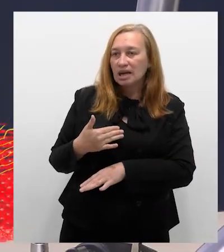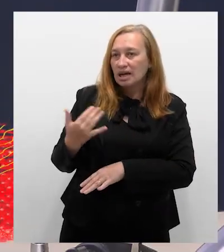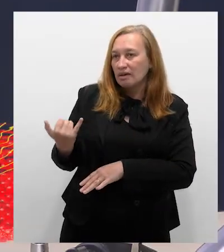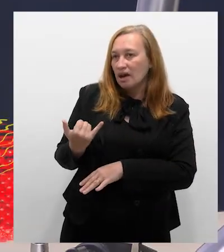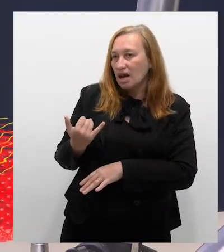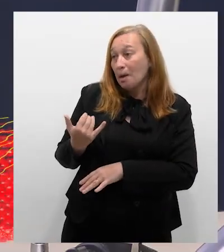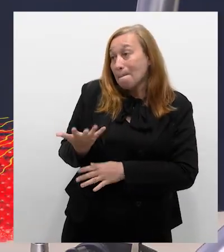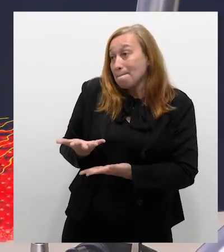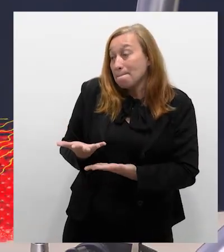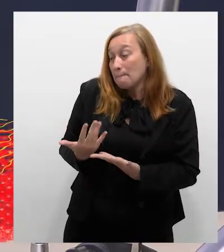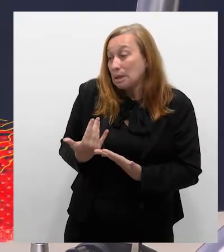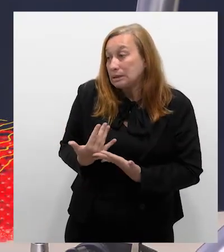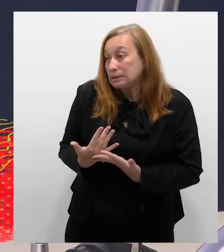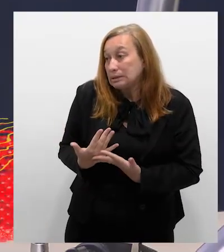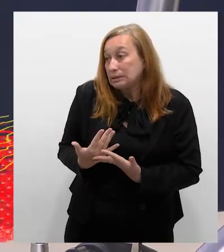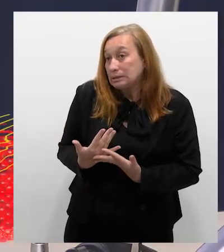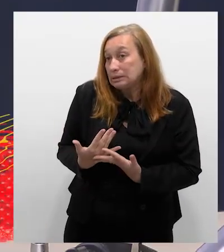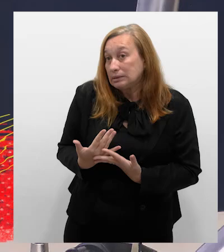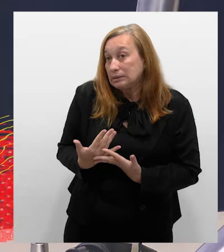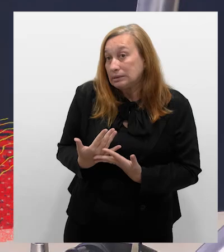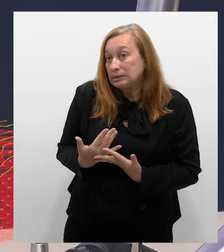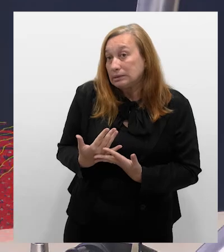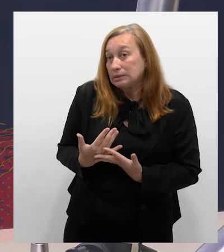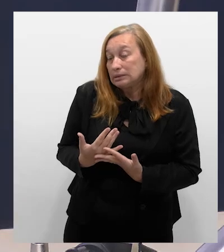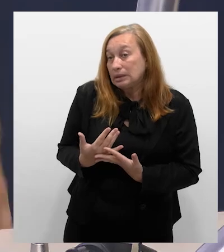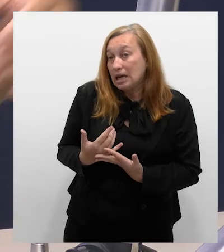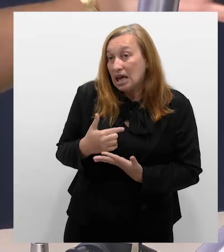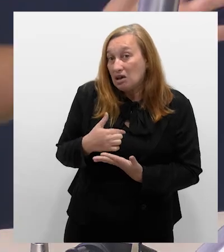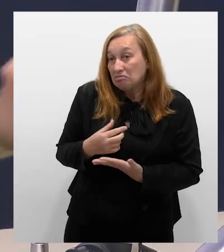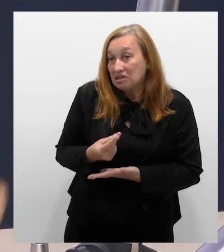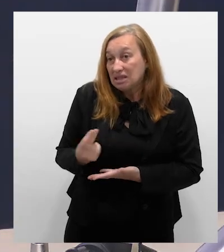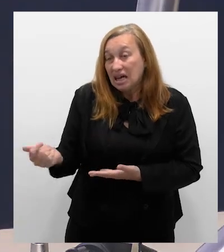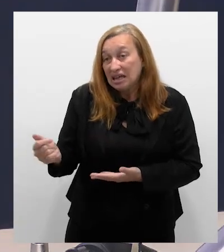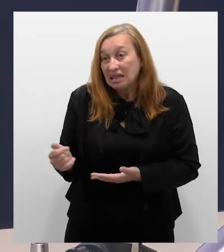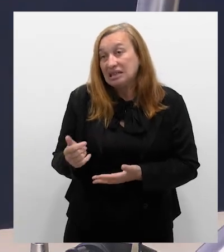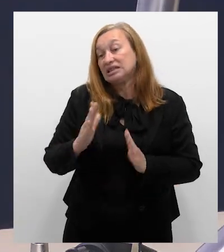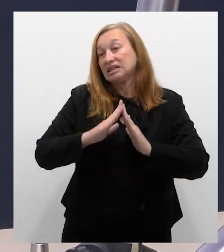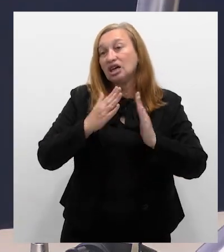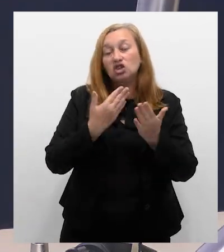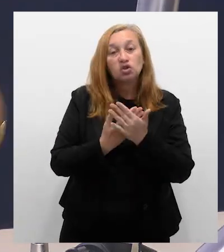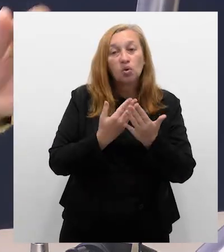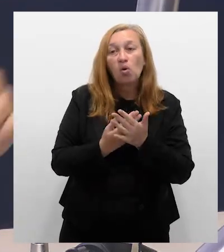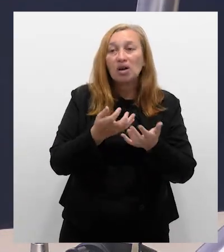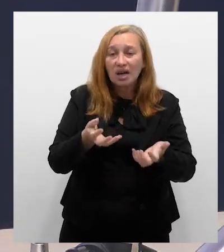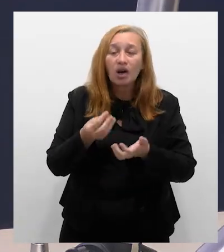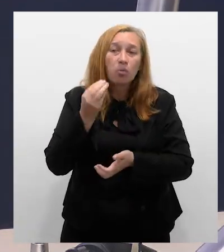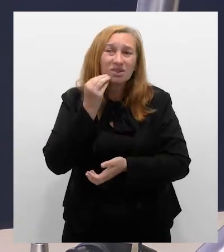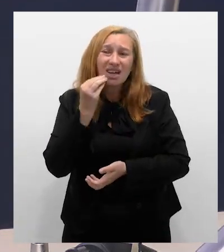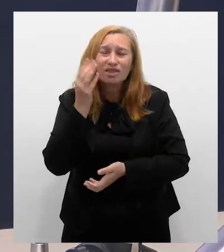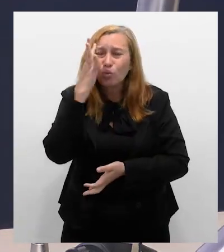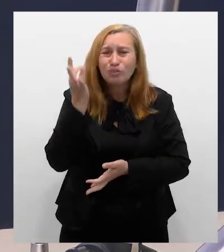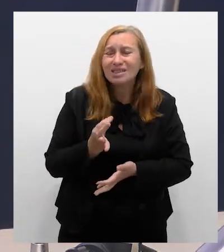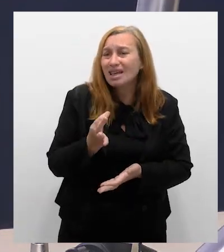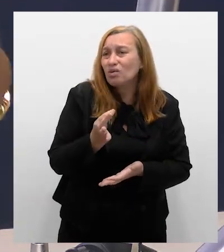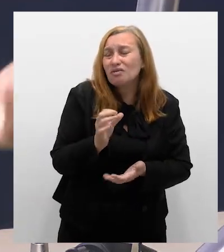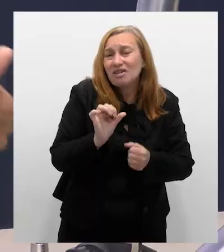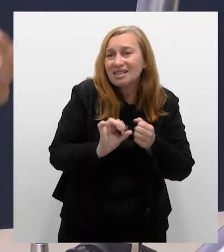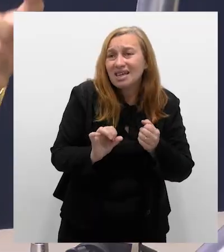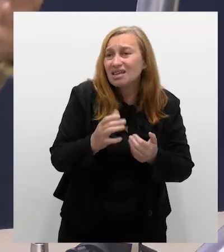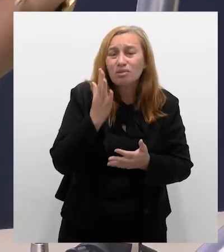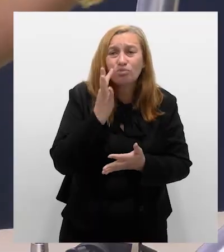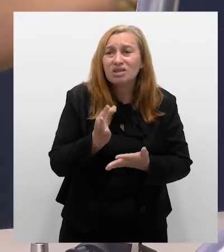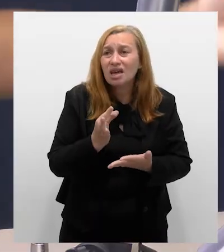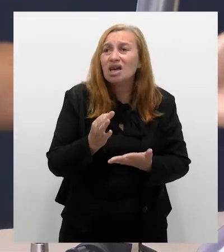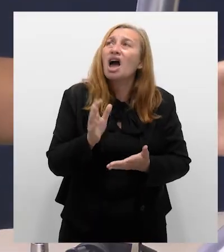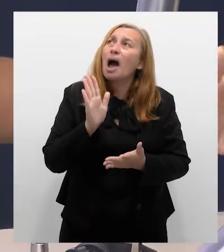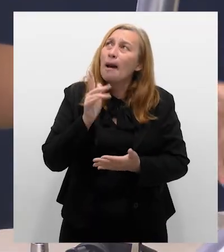para mim e fala, caramba, cara, eu acabei de sair do colégio, eu quero uma oportunidade, eu não sei o que fazer, eu não sei o que eu estudo, eu